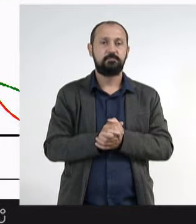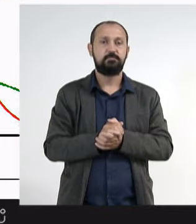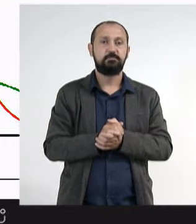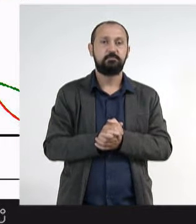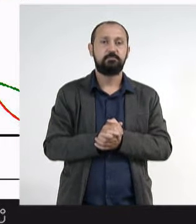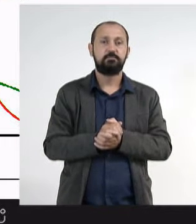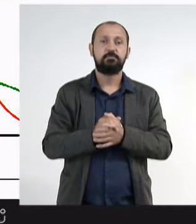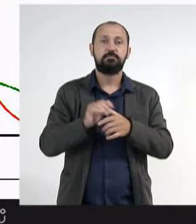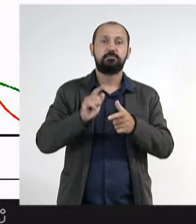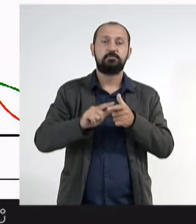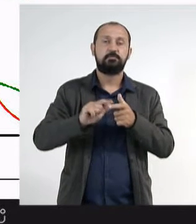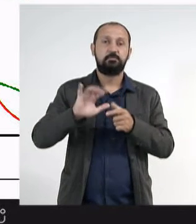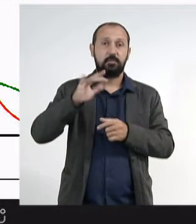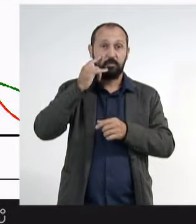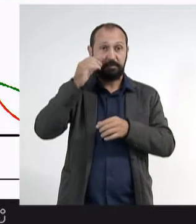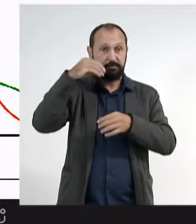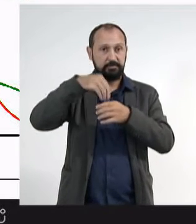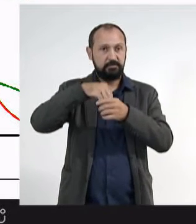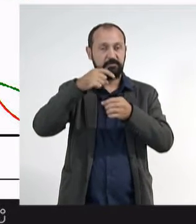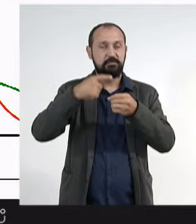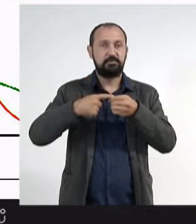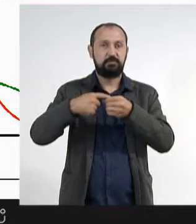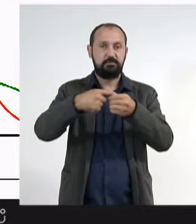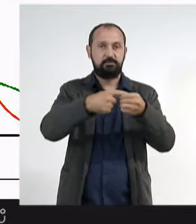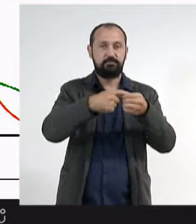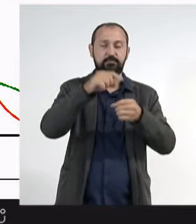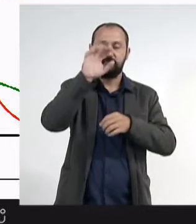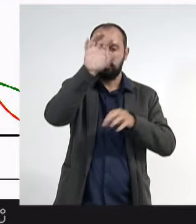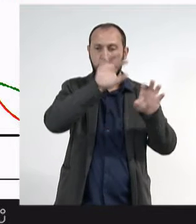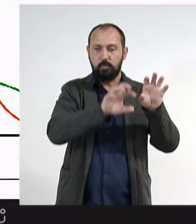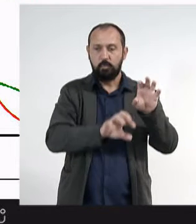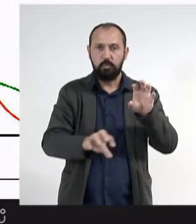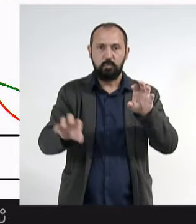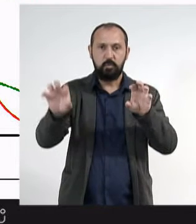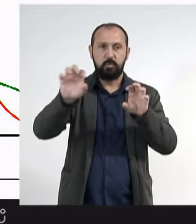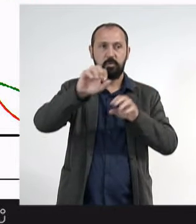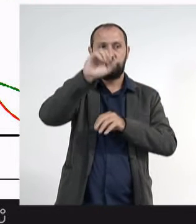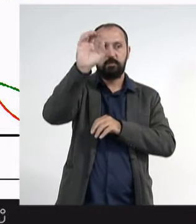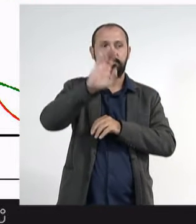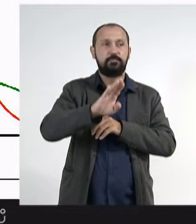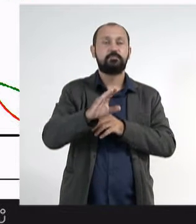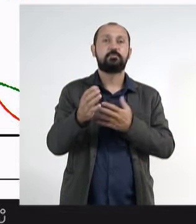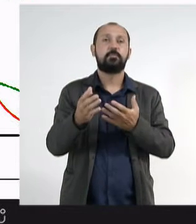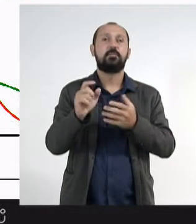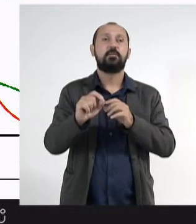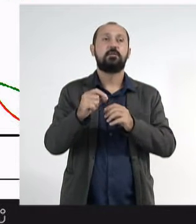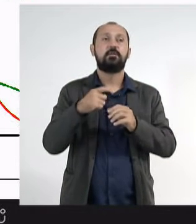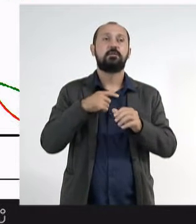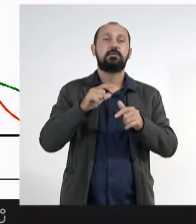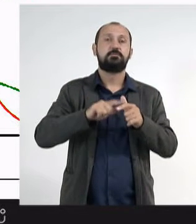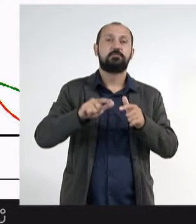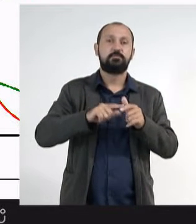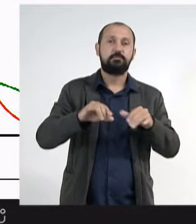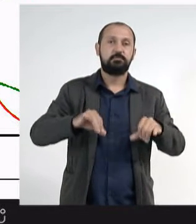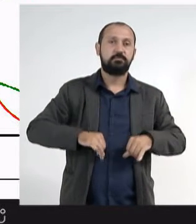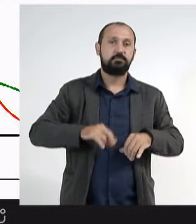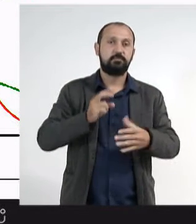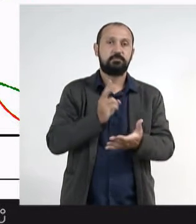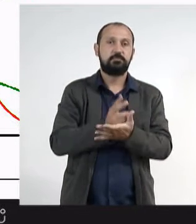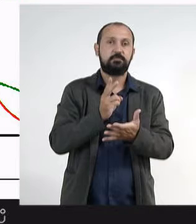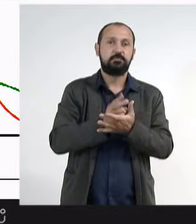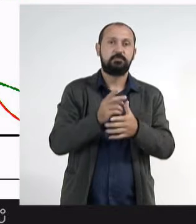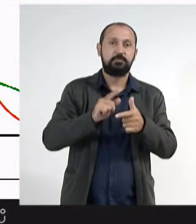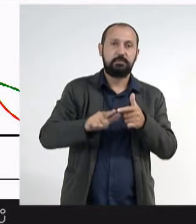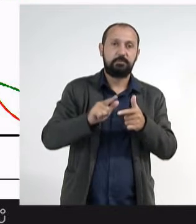problema recorrente em muitas cidades. Tem regiões e cidades do Brasil que sofrem com muita frequência